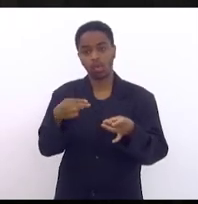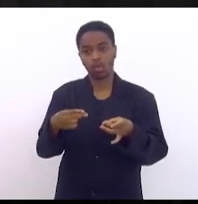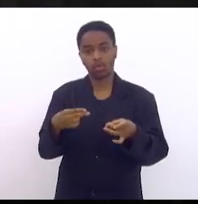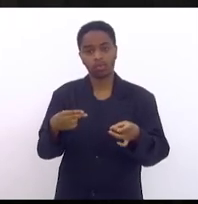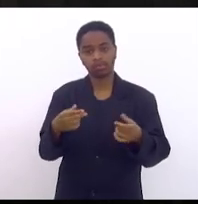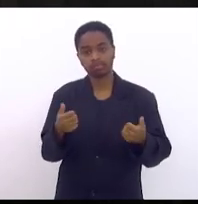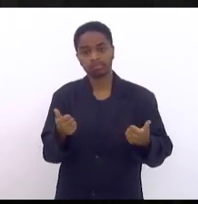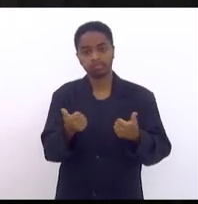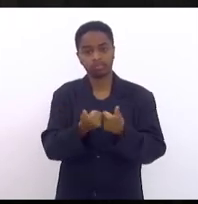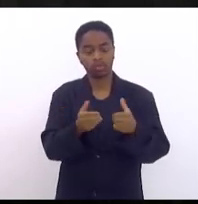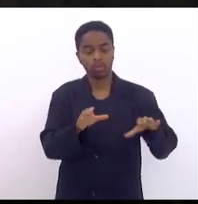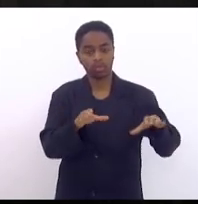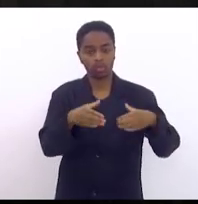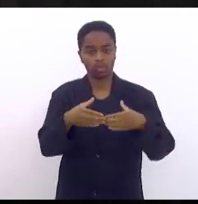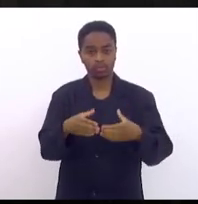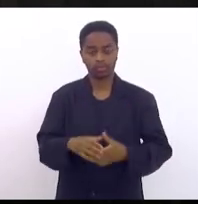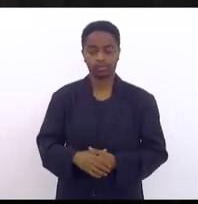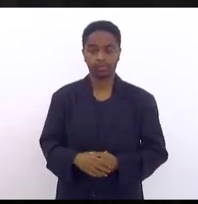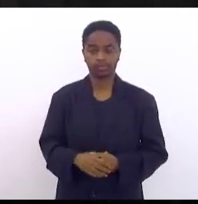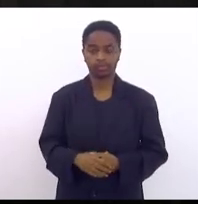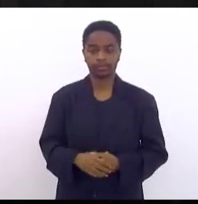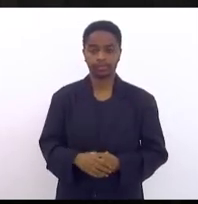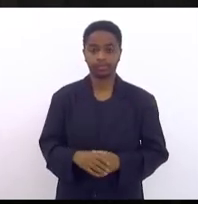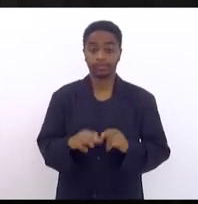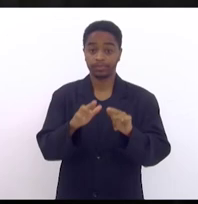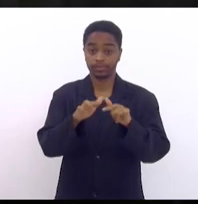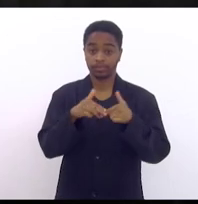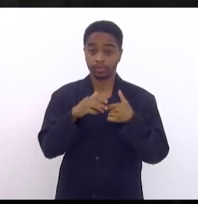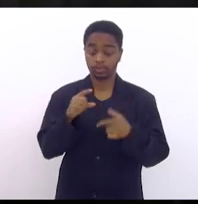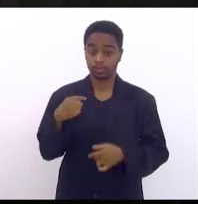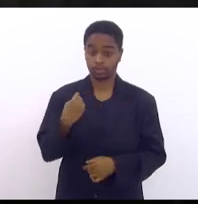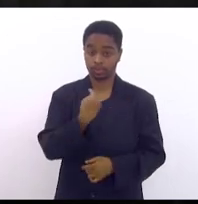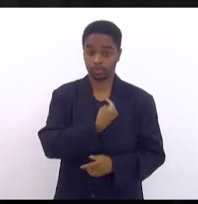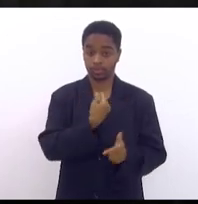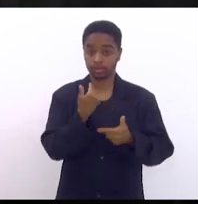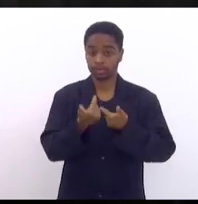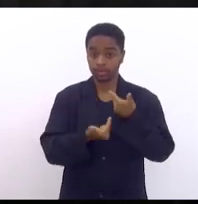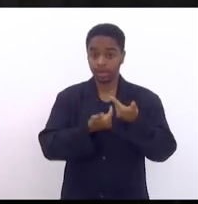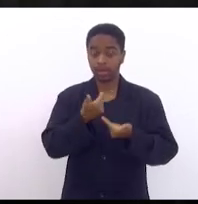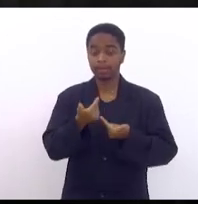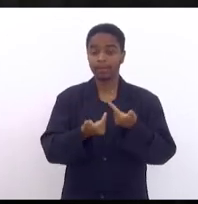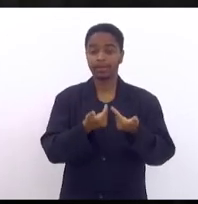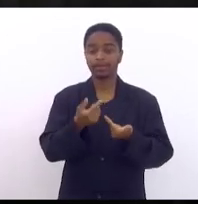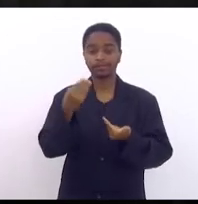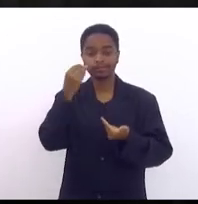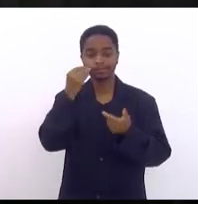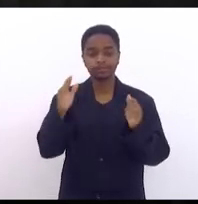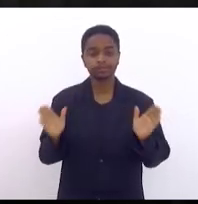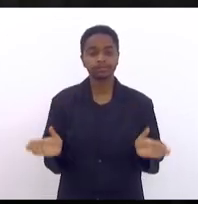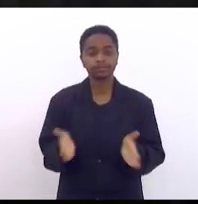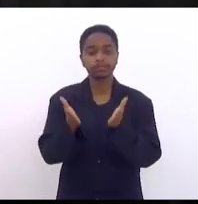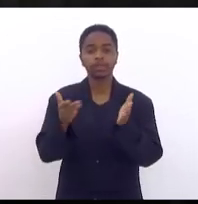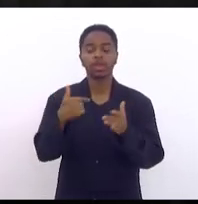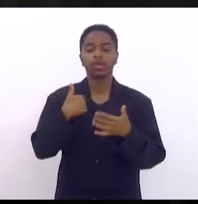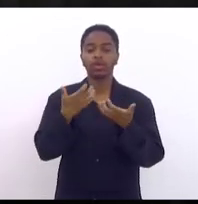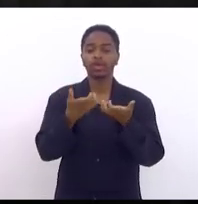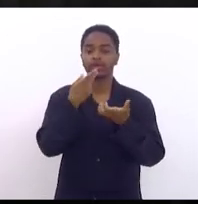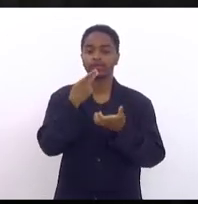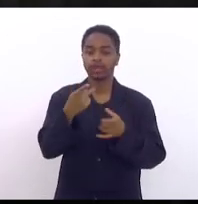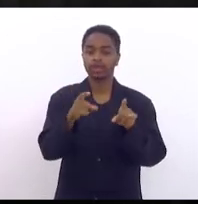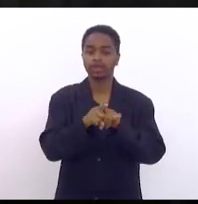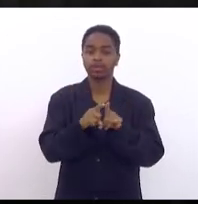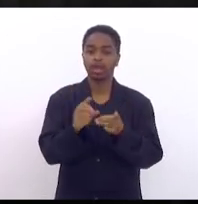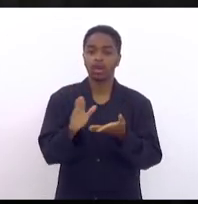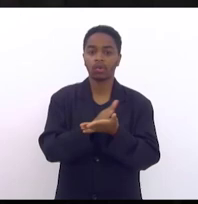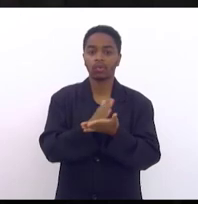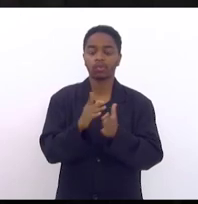cooperativada. Por isso, nós estamos trabalhando cada vez mais para incentivar, e eu queria citar aqui alguns